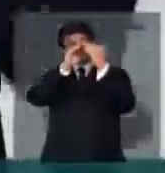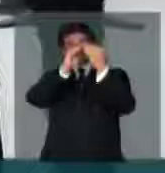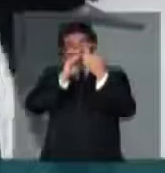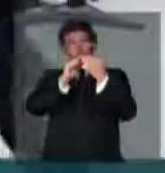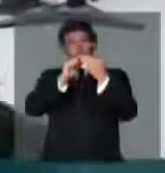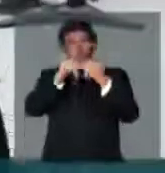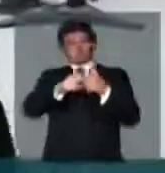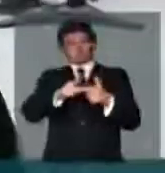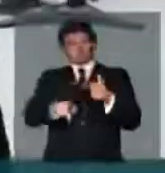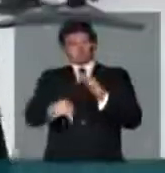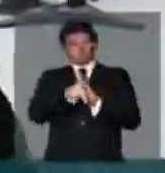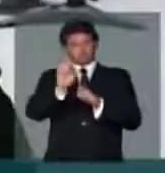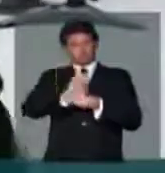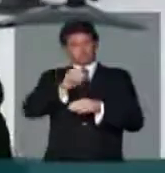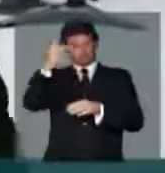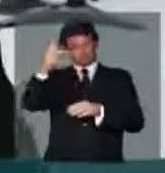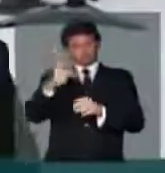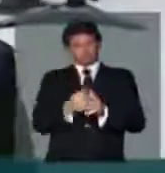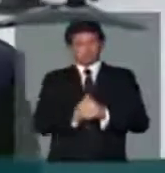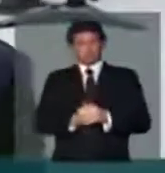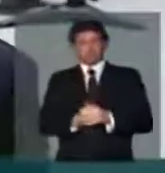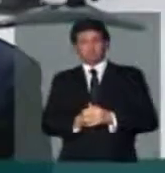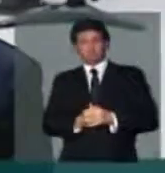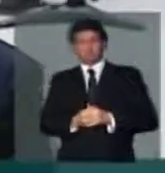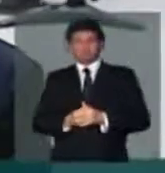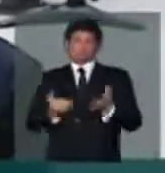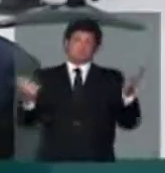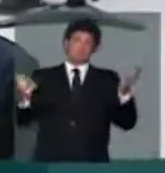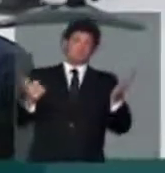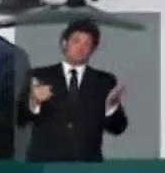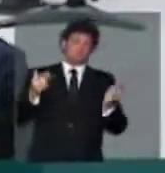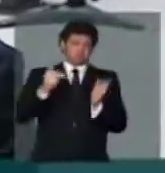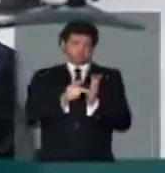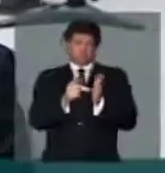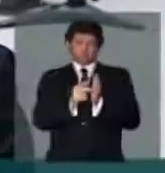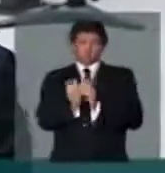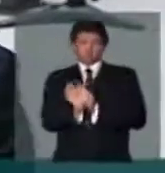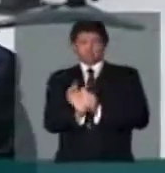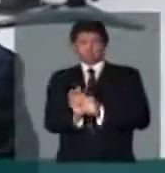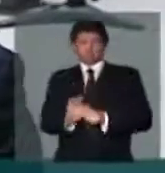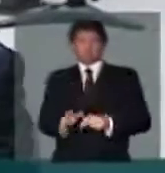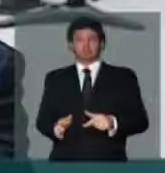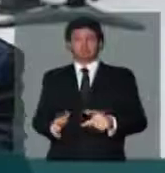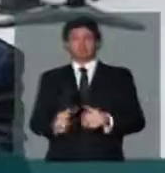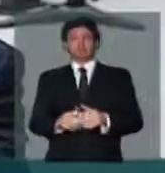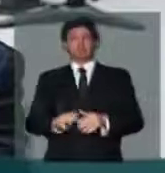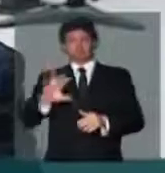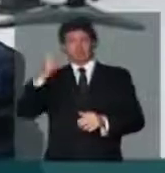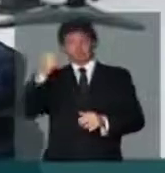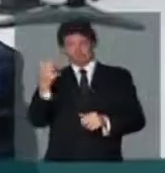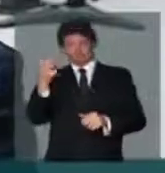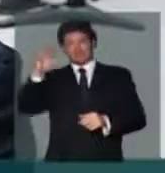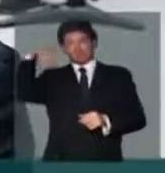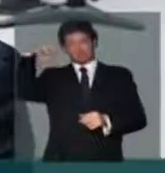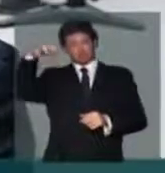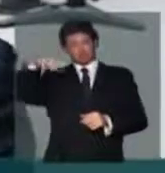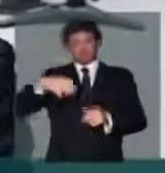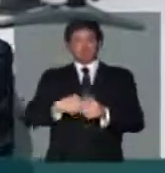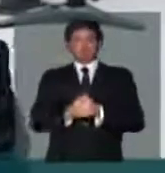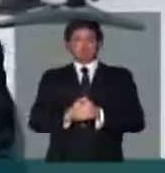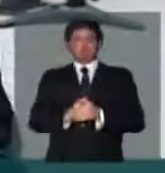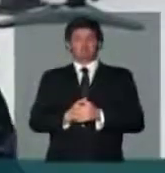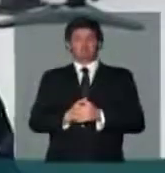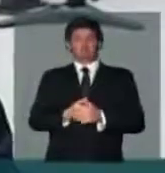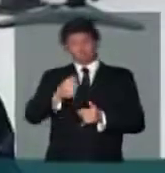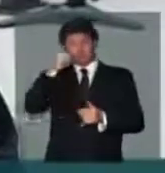nos problemas do seu estado, da sua região, e realmente essa questão da seca, das chuvas, né?